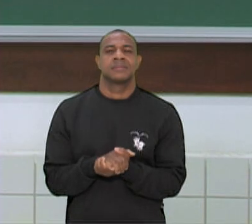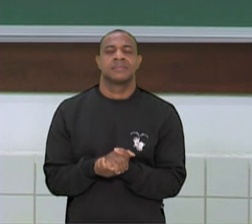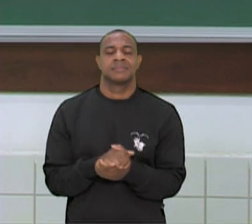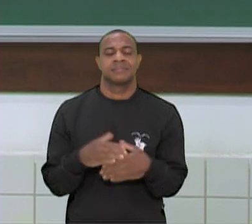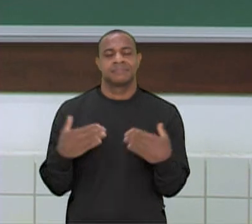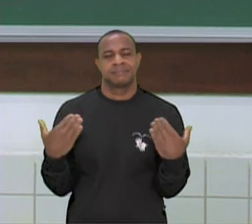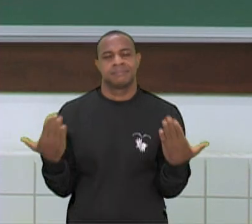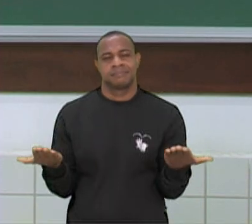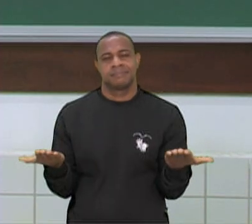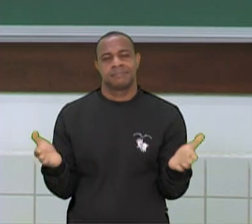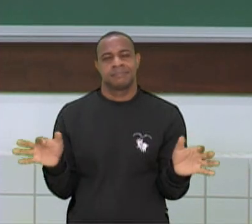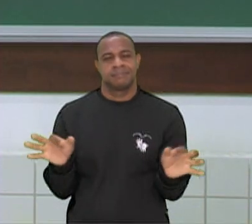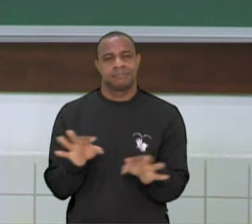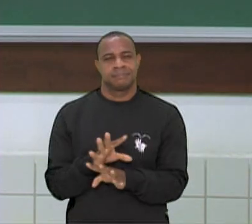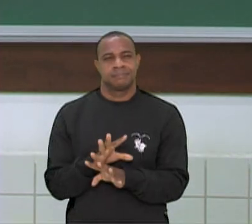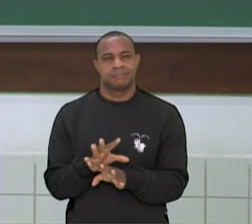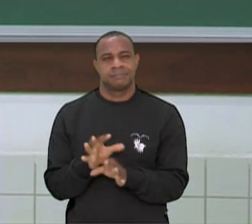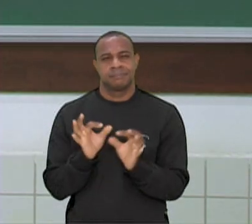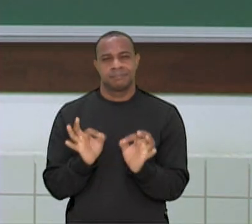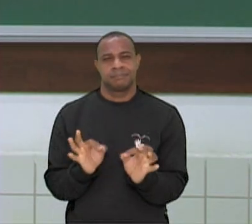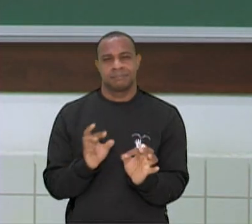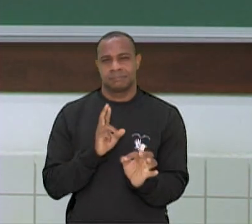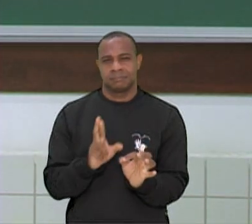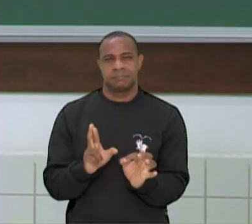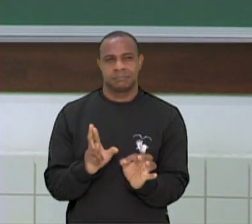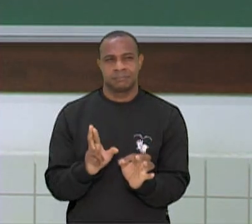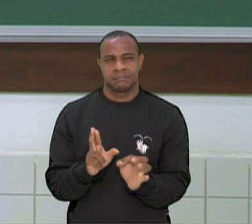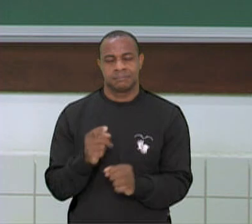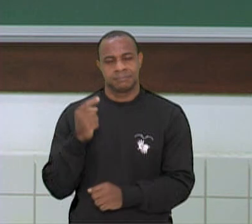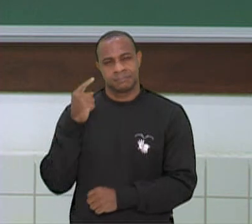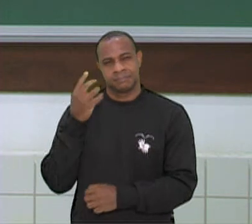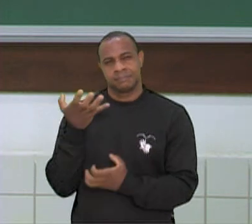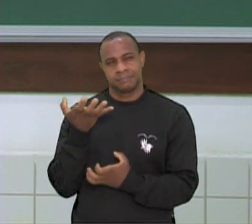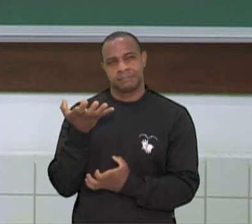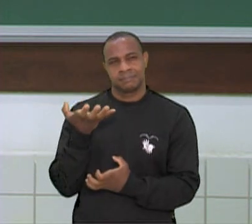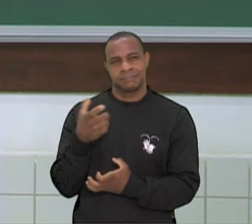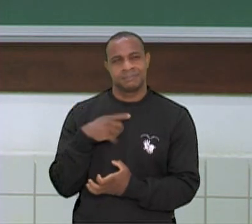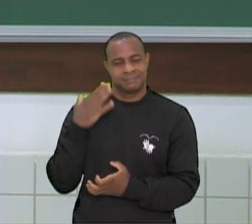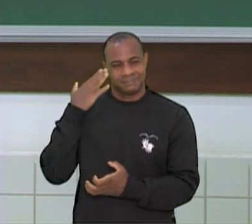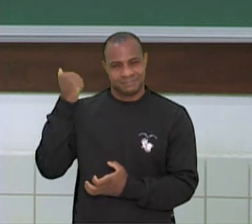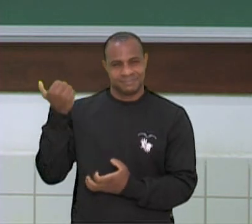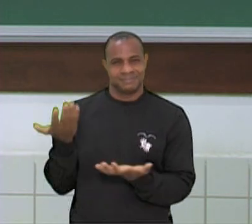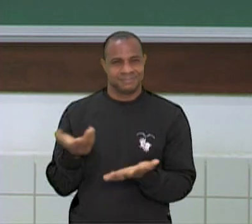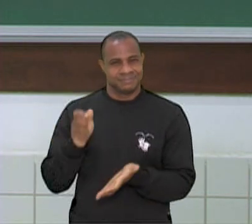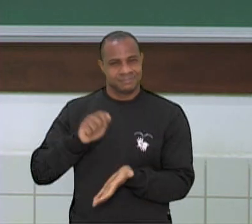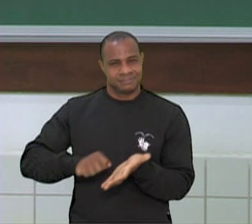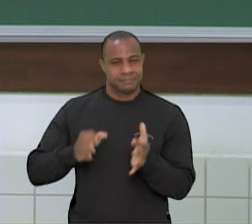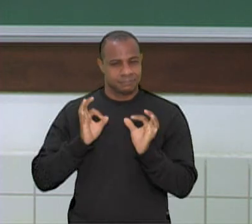E aí, prontinho? Acertou a resposta? Quero que você tenha tido sucesso aí. Vamos lá?